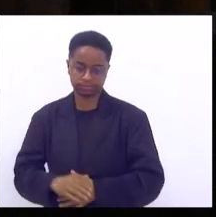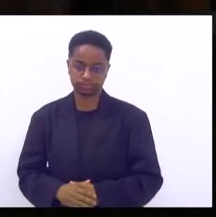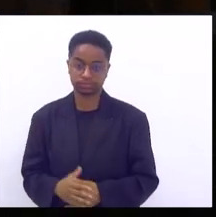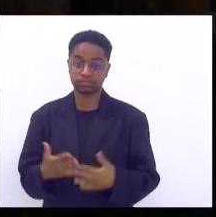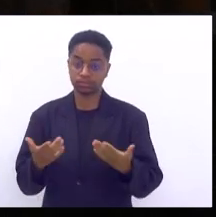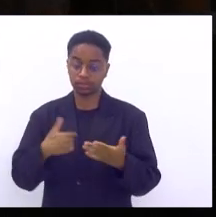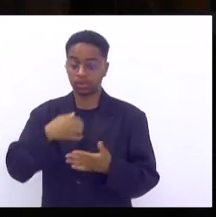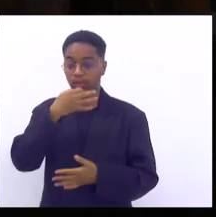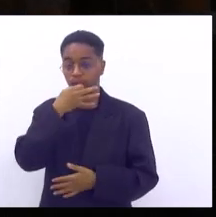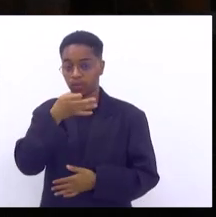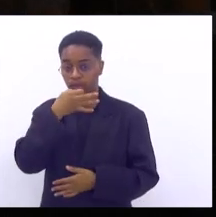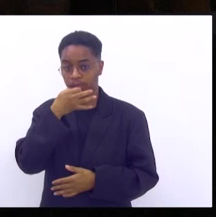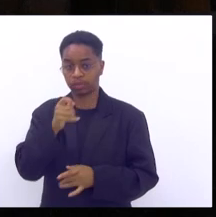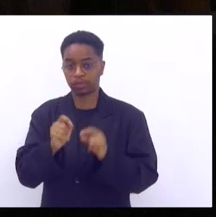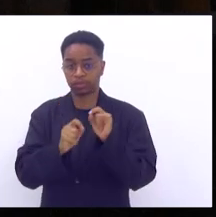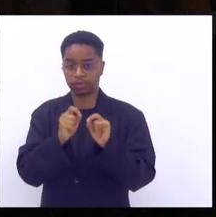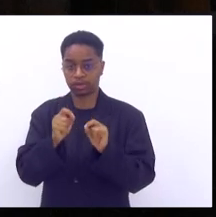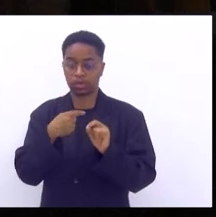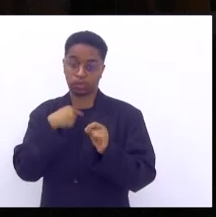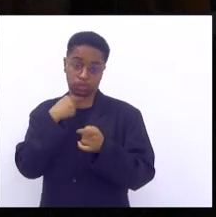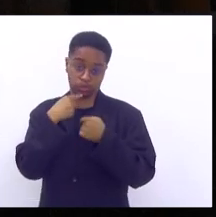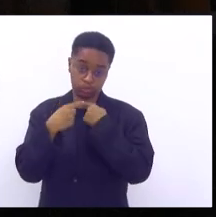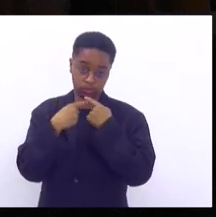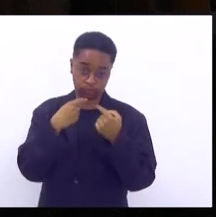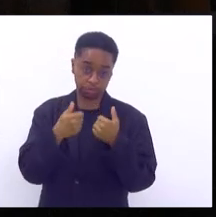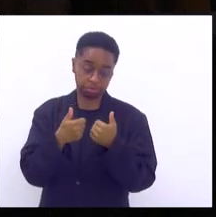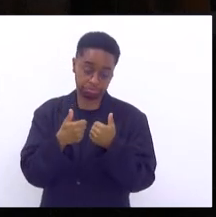que, apesar de duvidar,